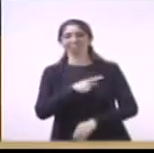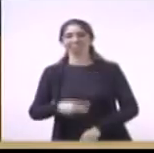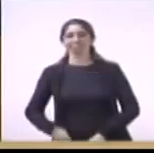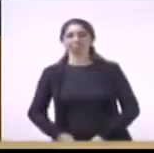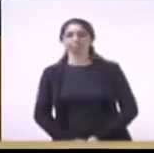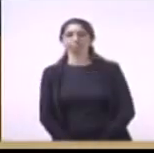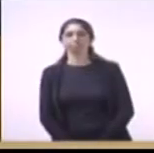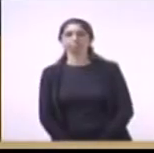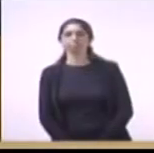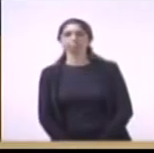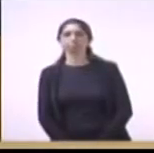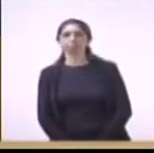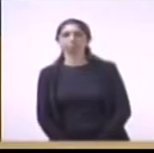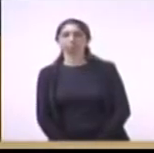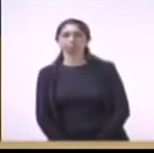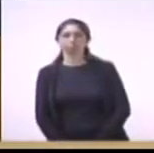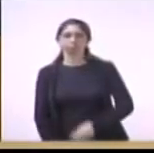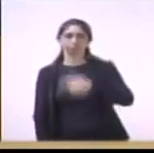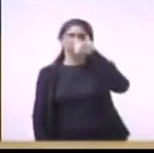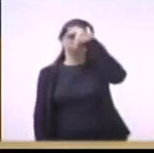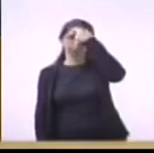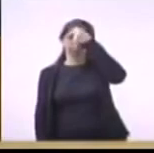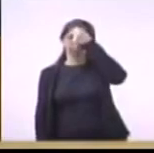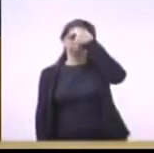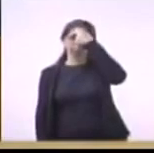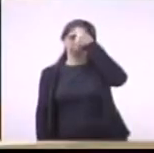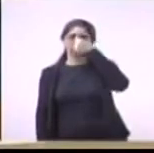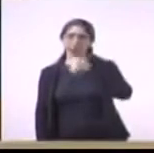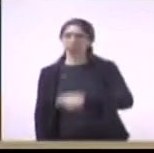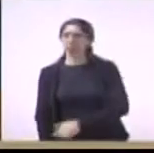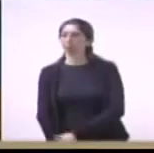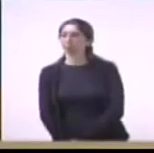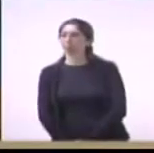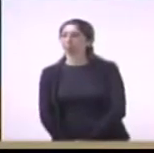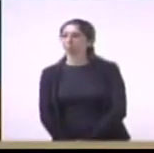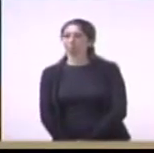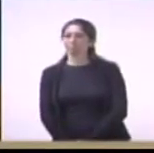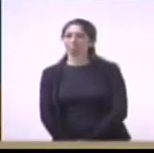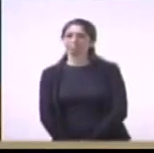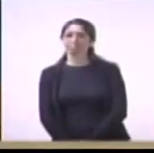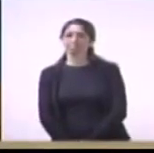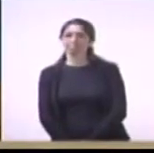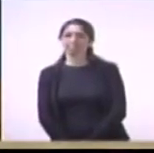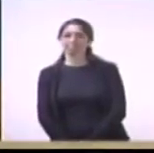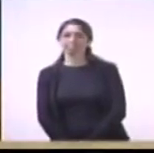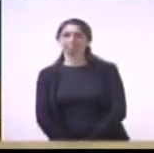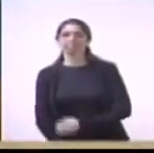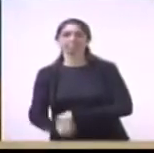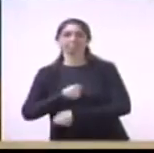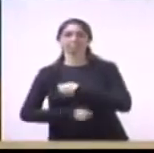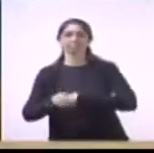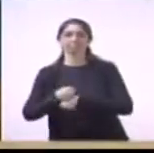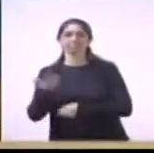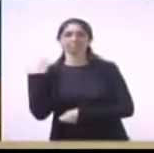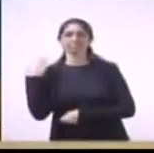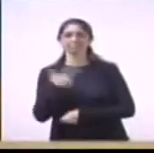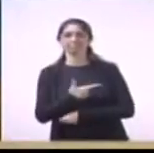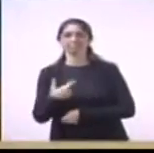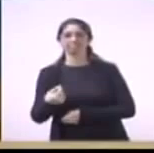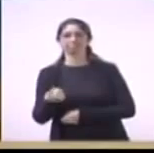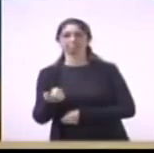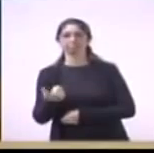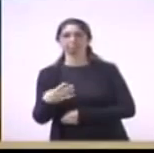vereador Dilcinho. Presidente, só para destacar, no início de 2014, a indicação número